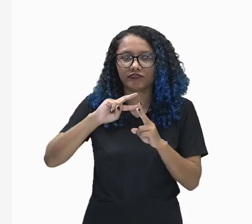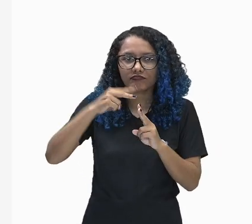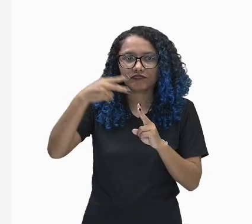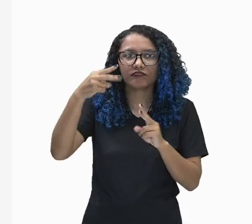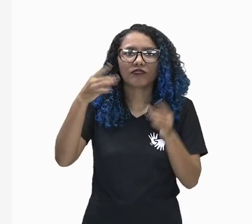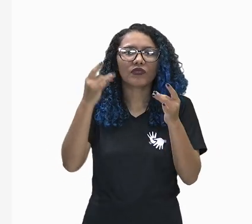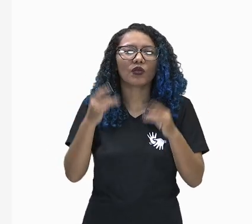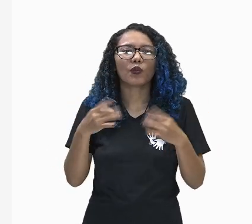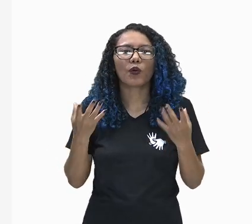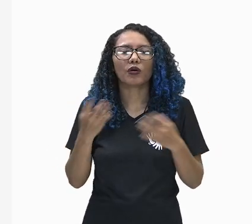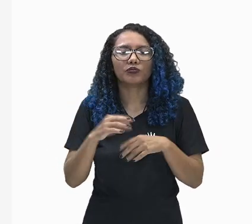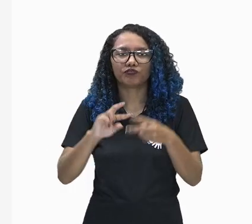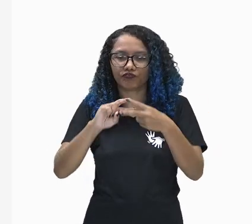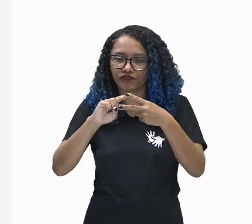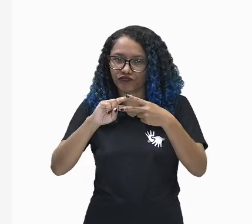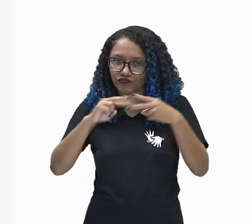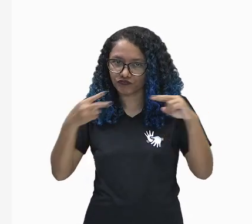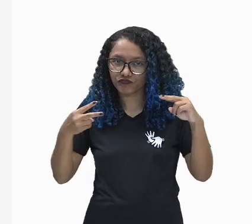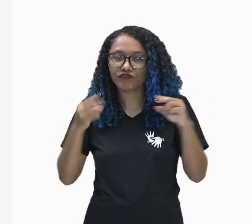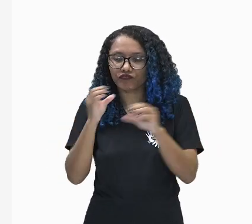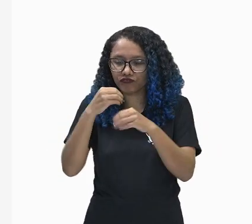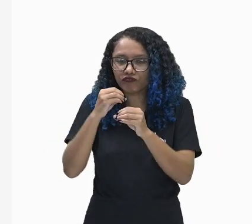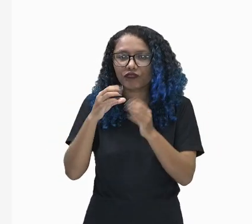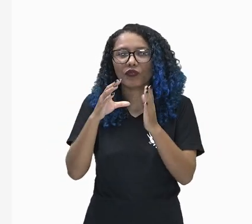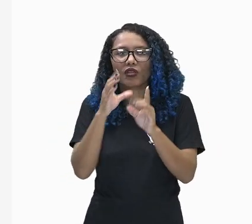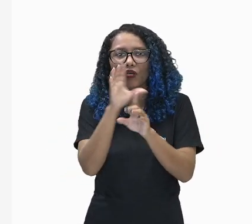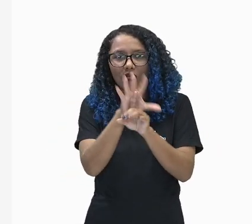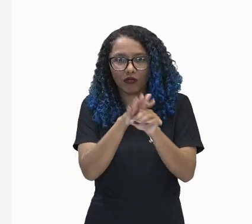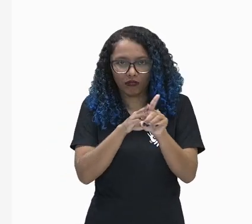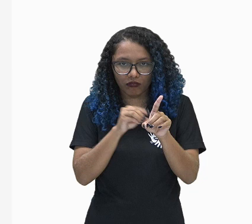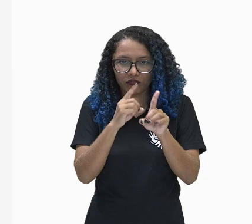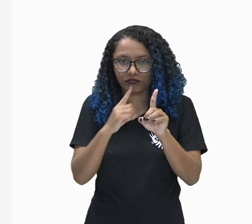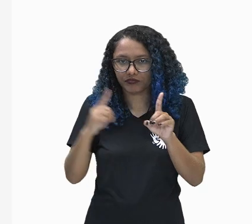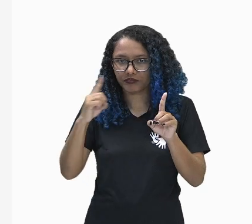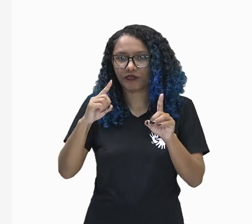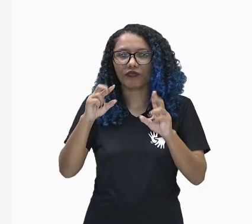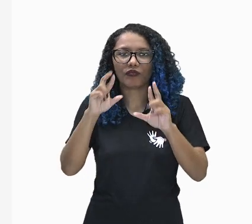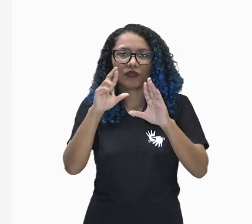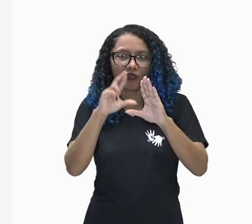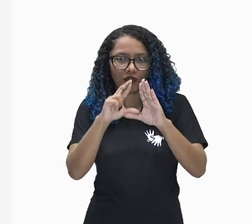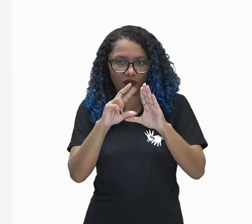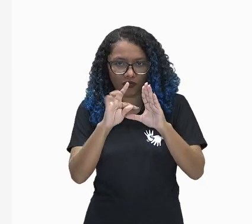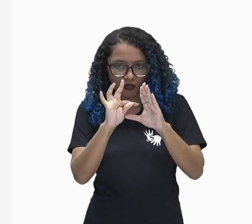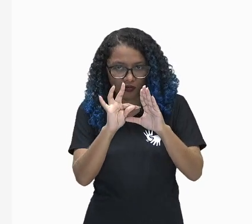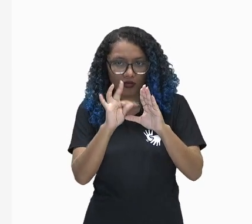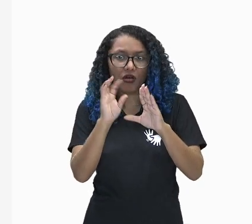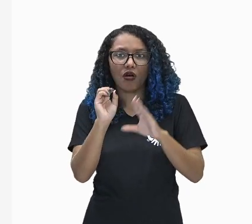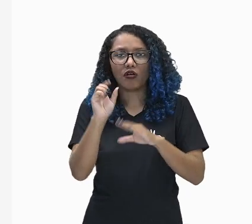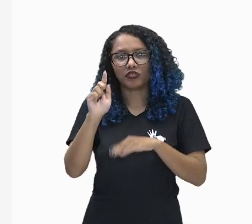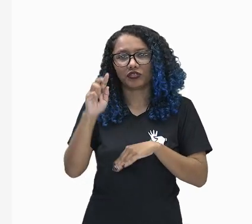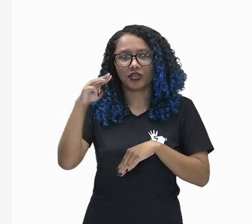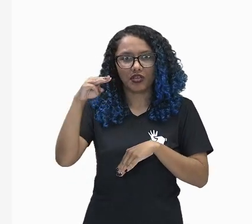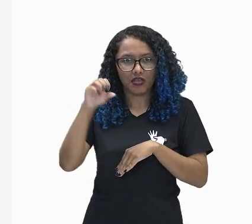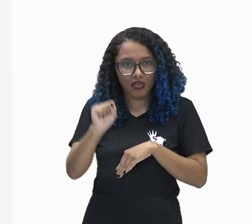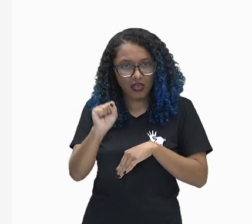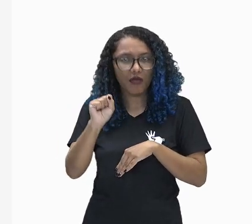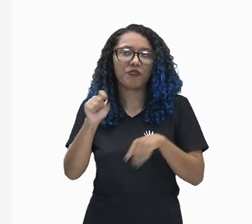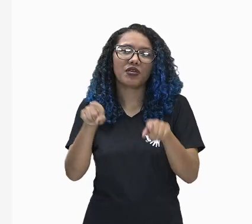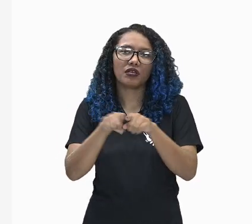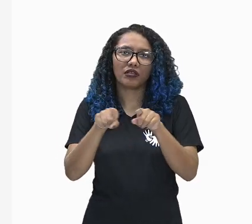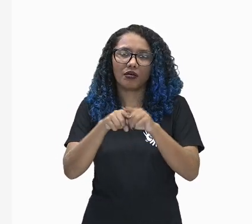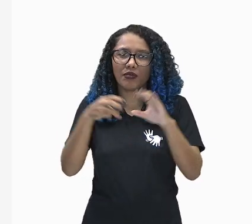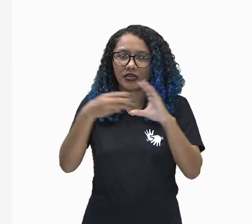do objeto é Engenharia Genética, clonagem, transgênicos, organismos